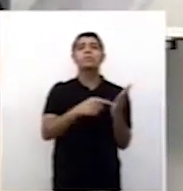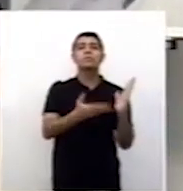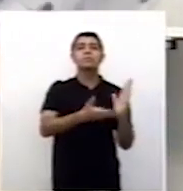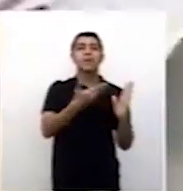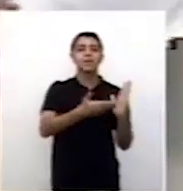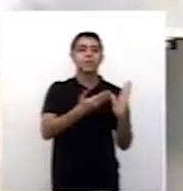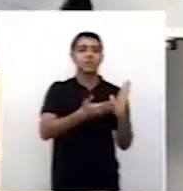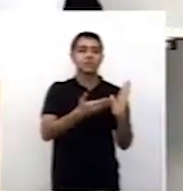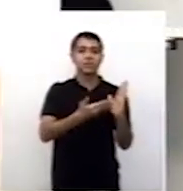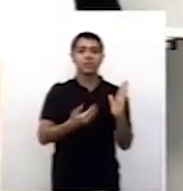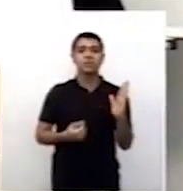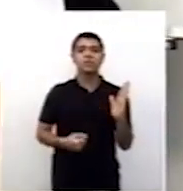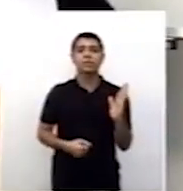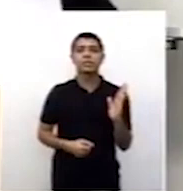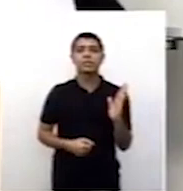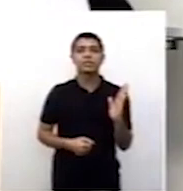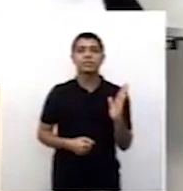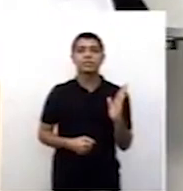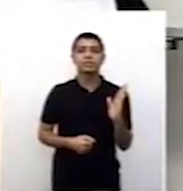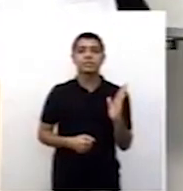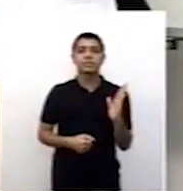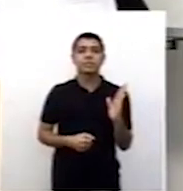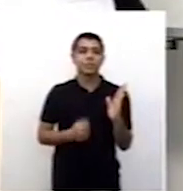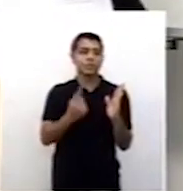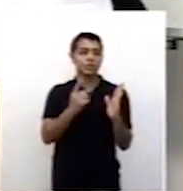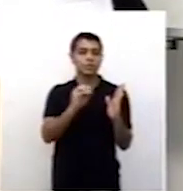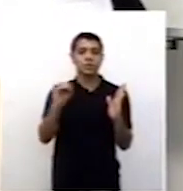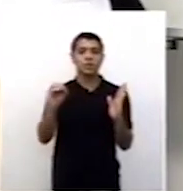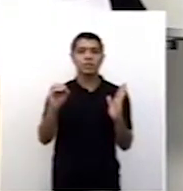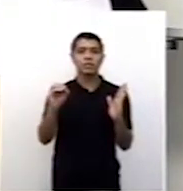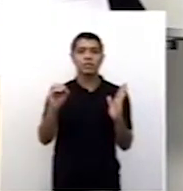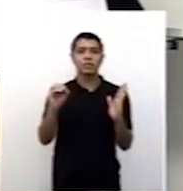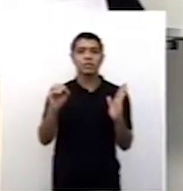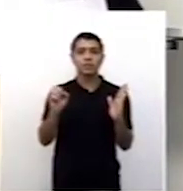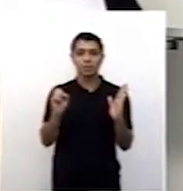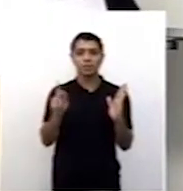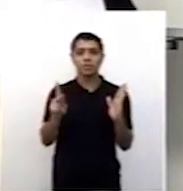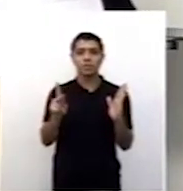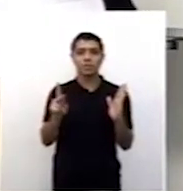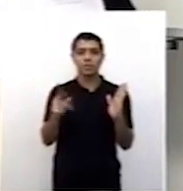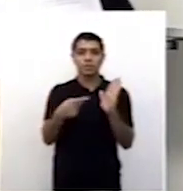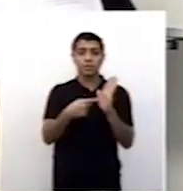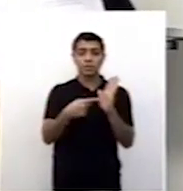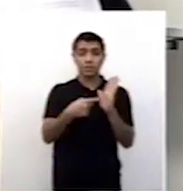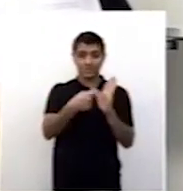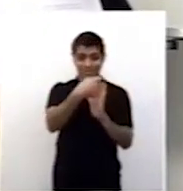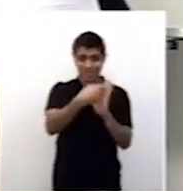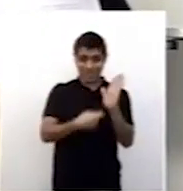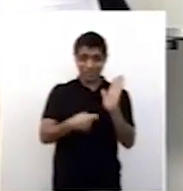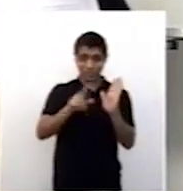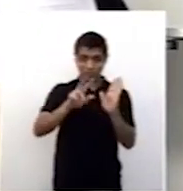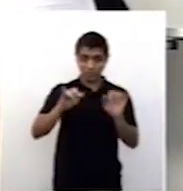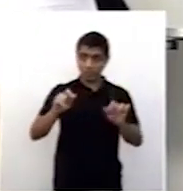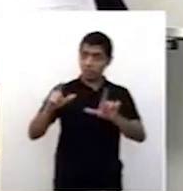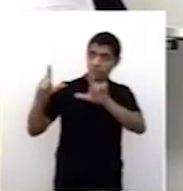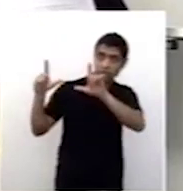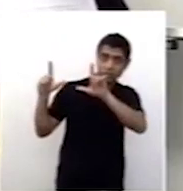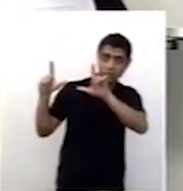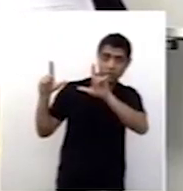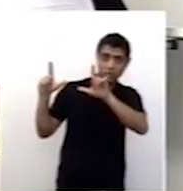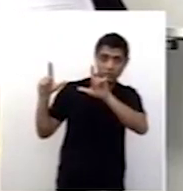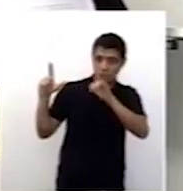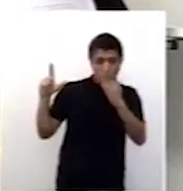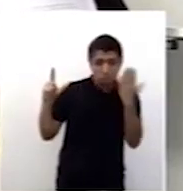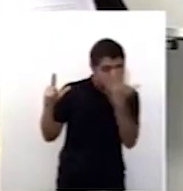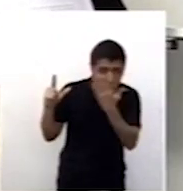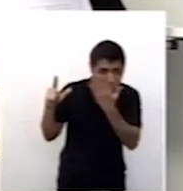100. Essa aqui, ó. Esse texto aqui, vocês estão vendo, ó? Vou colocar na tela, mas se vocês não conseguirem enxergar, vocês podem